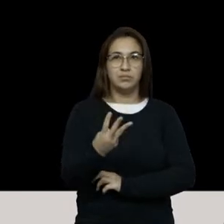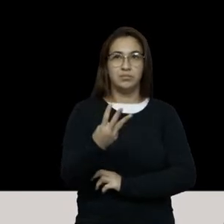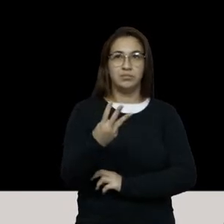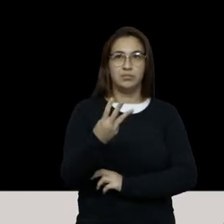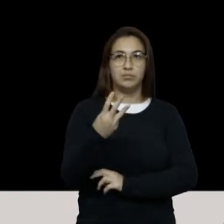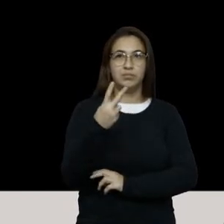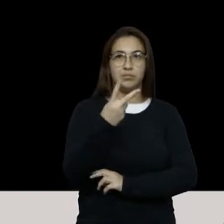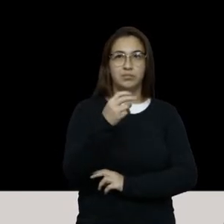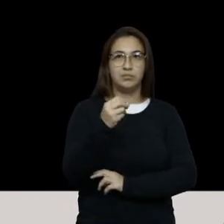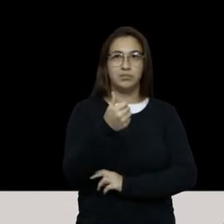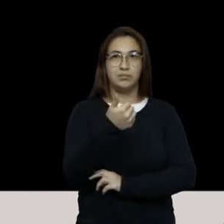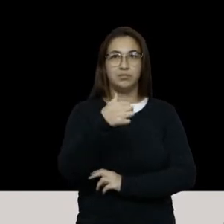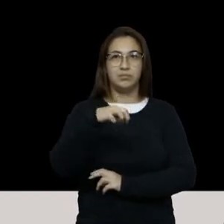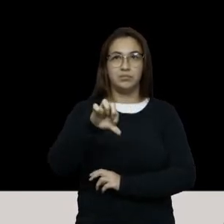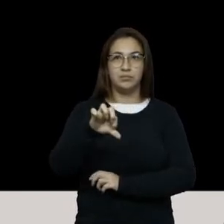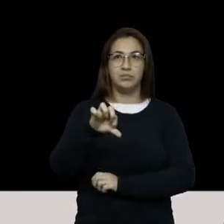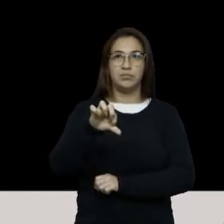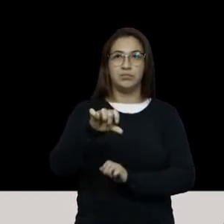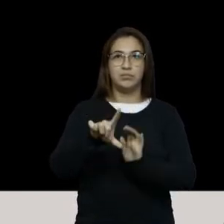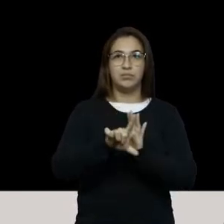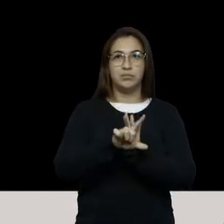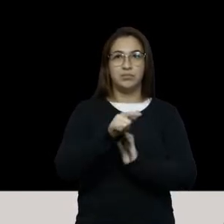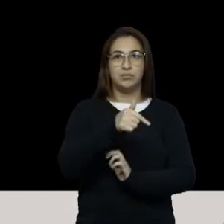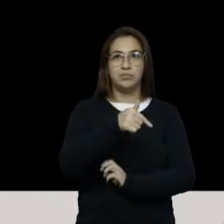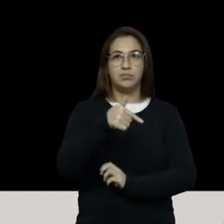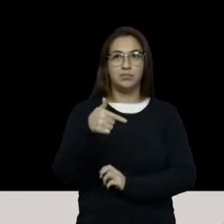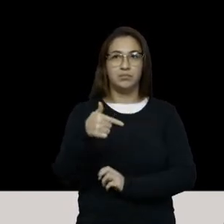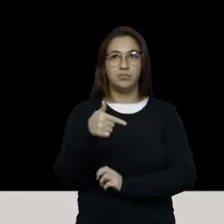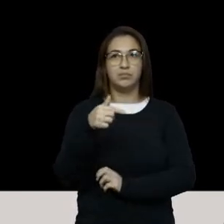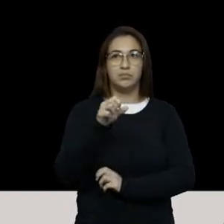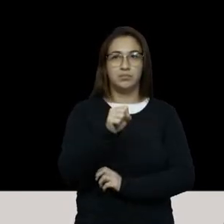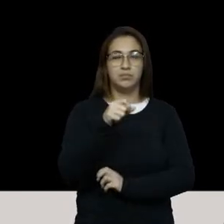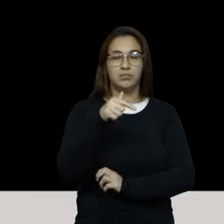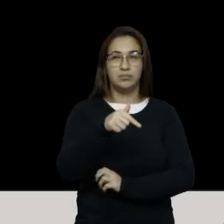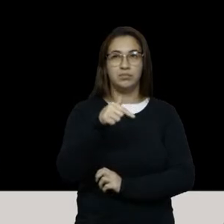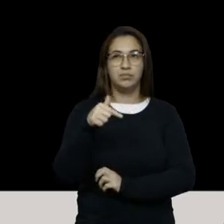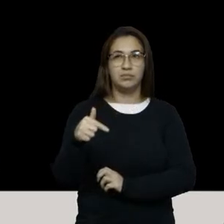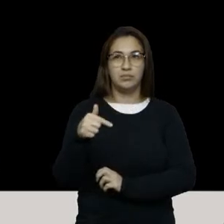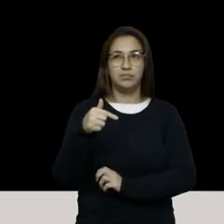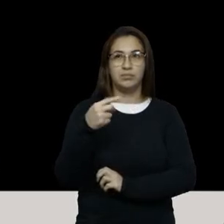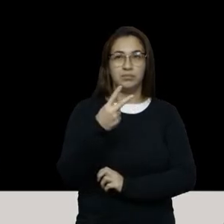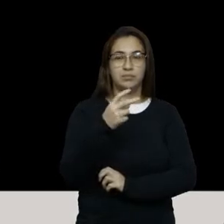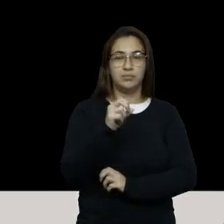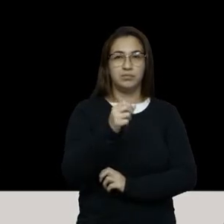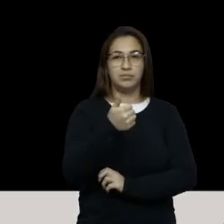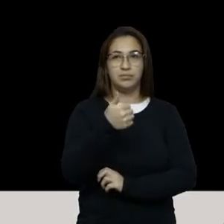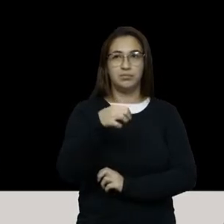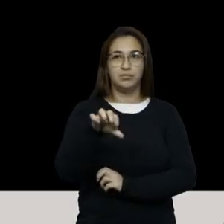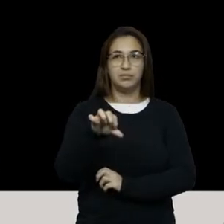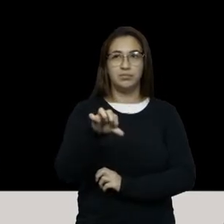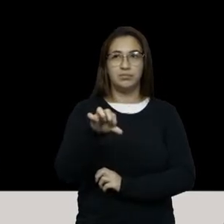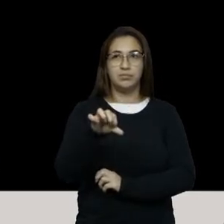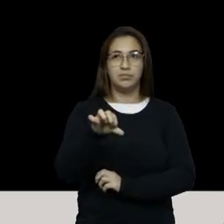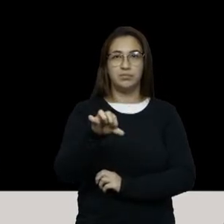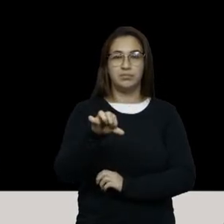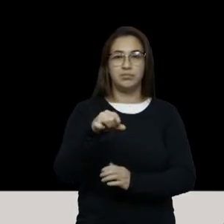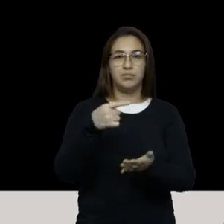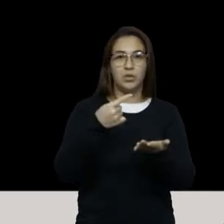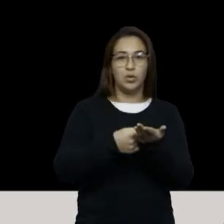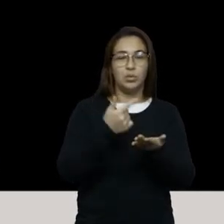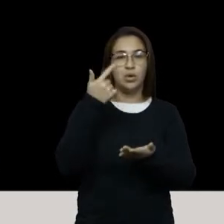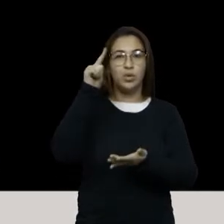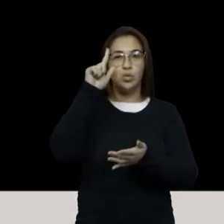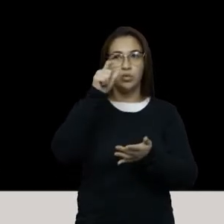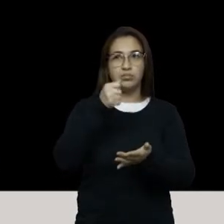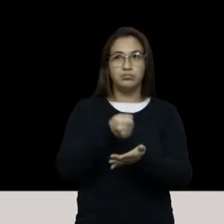3D 2019 a lei 17877 de 2019 e estabelece